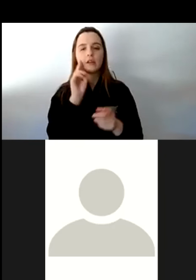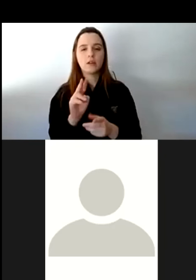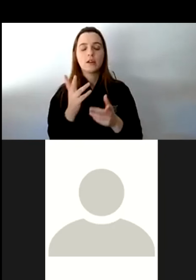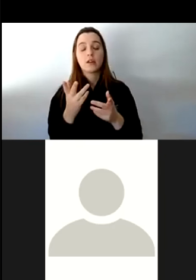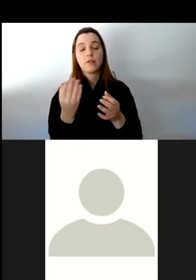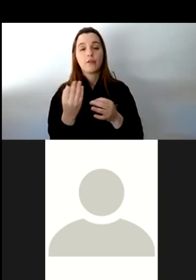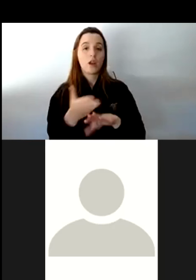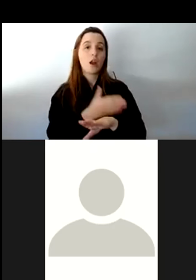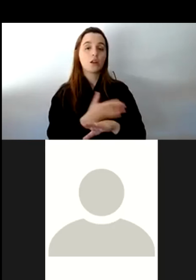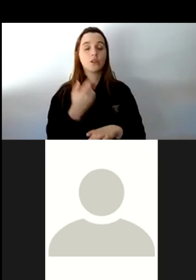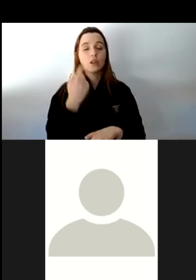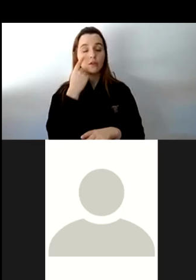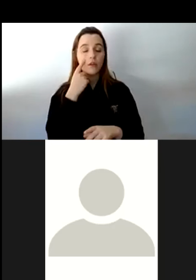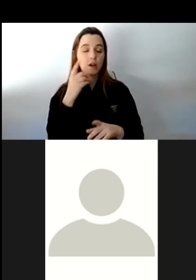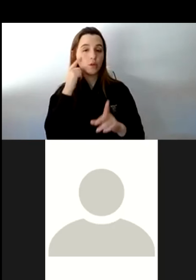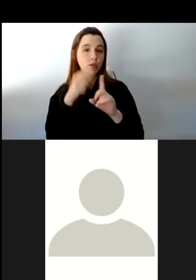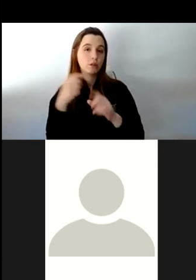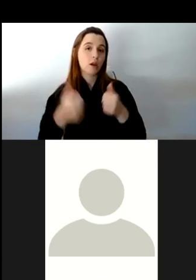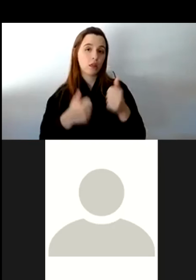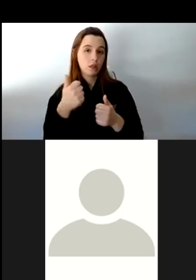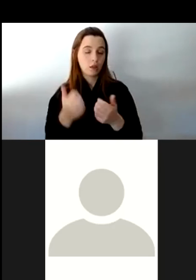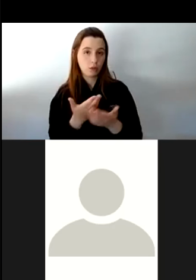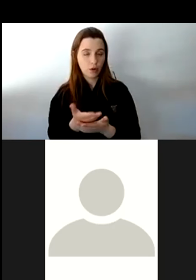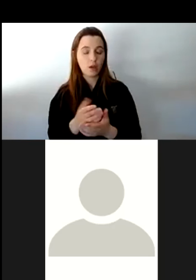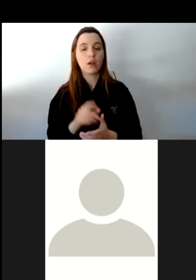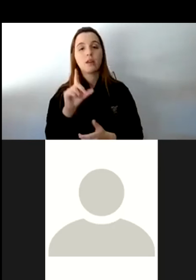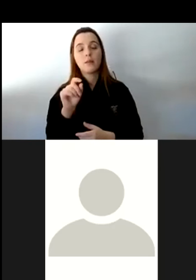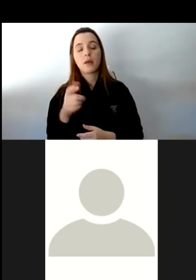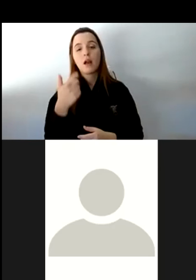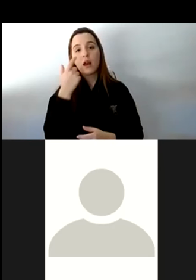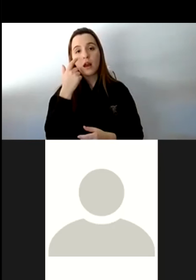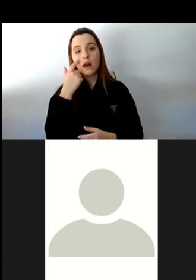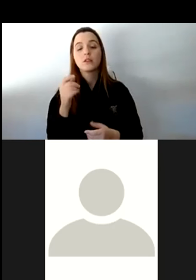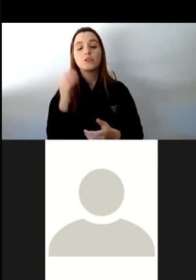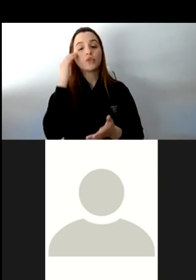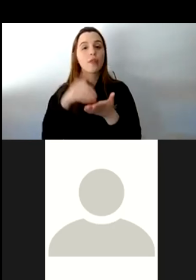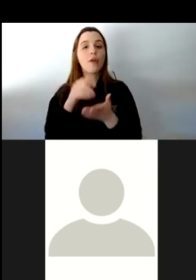essas candidaturas e identificar os indicadores dos resultados.